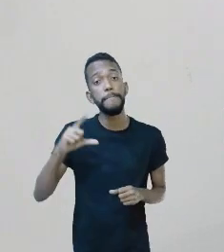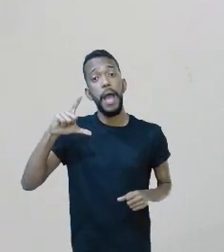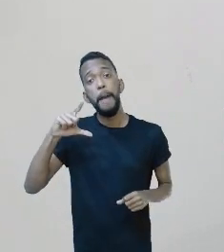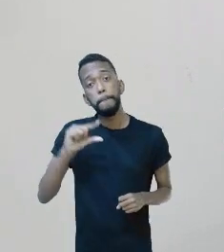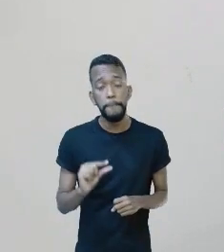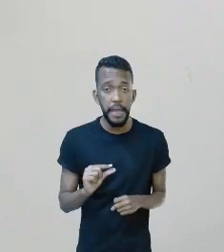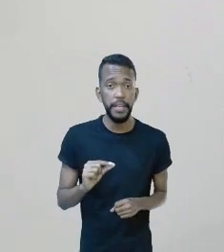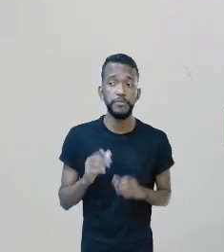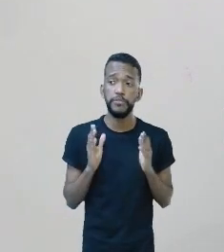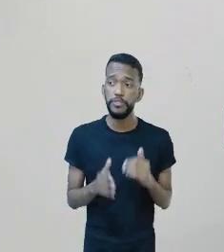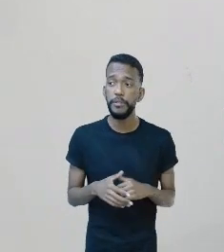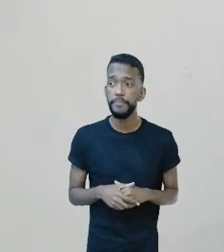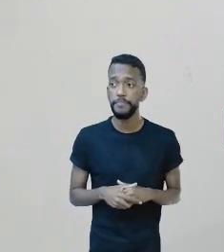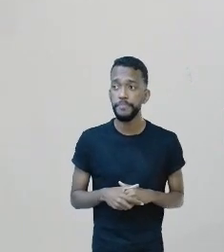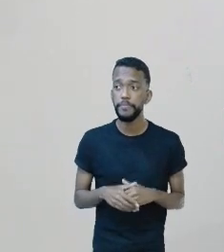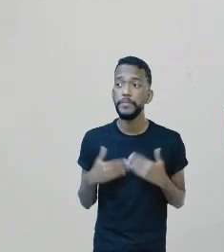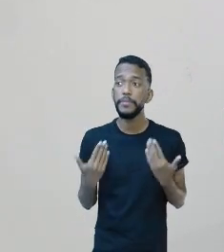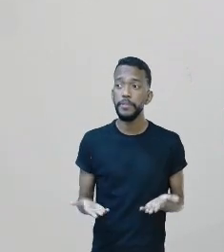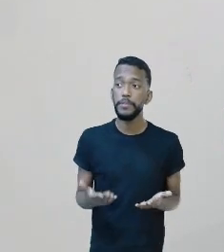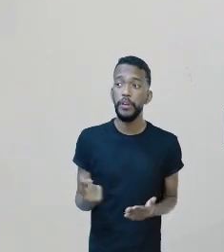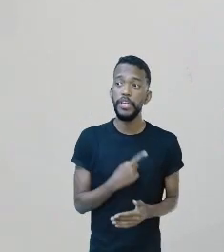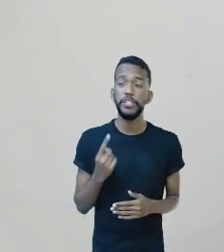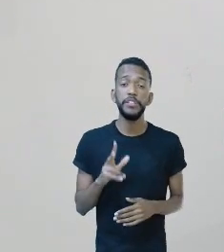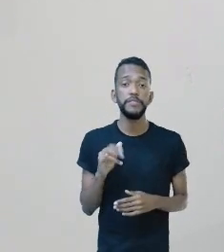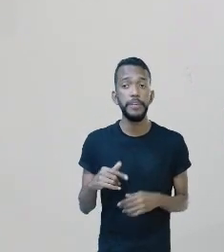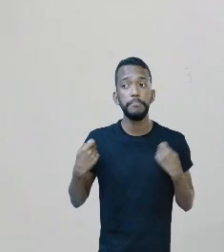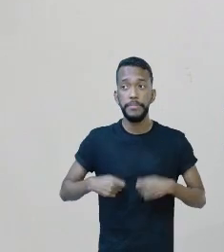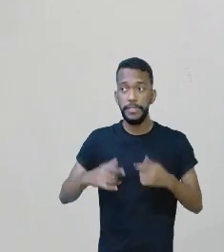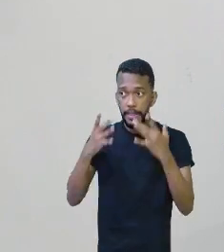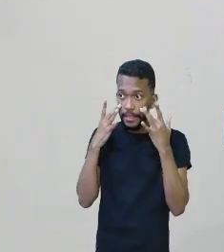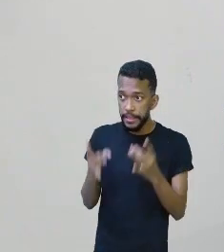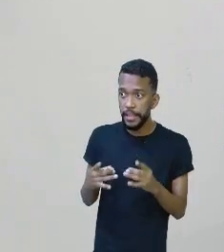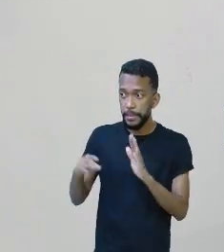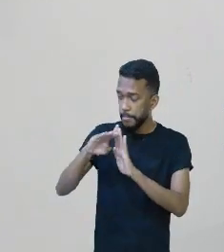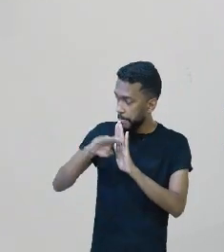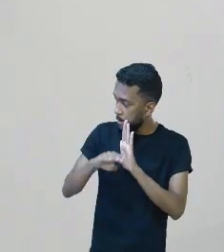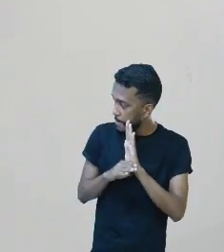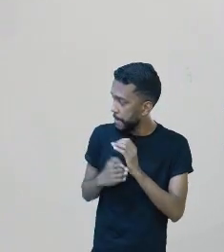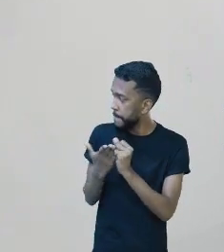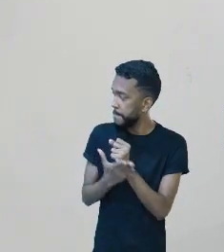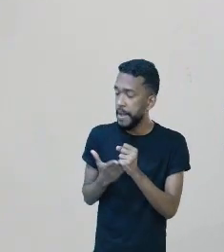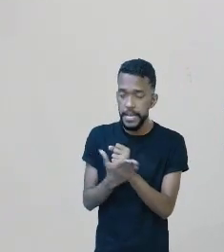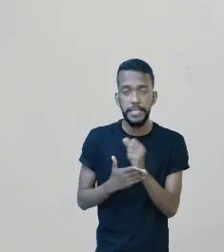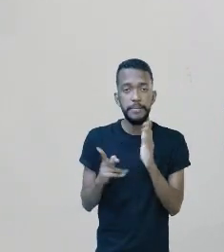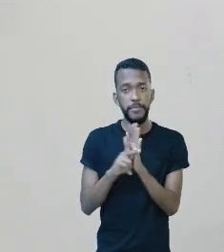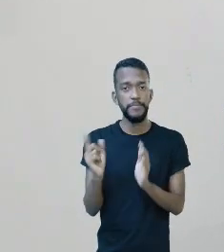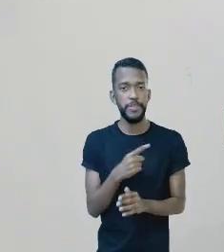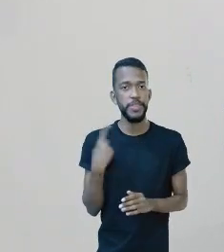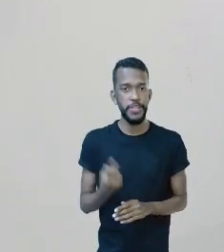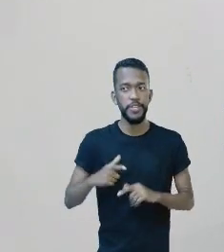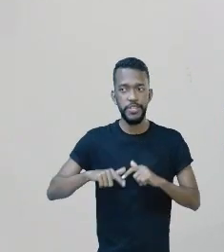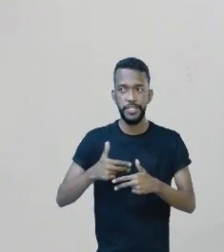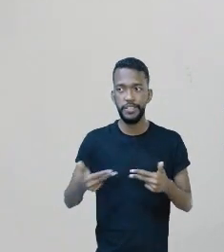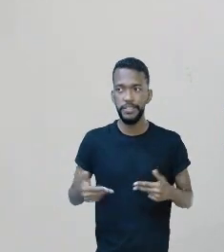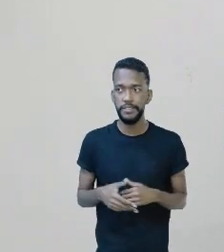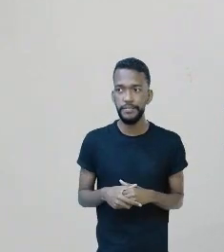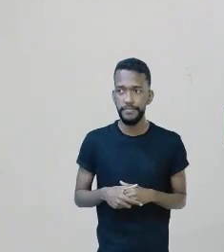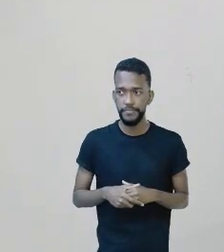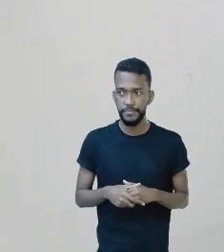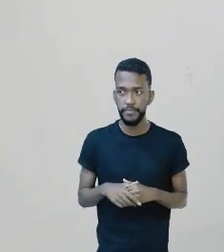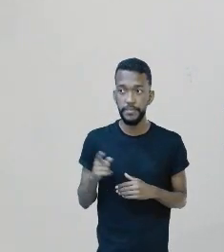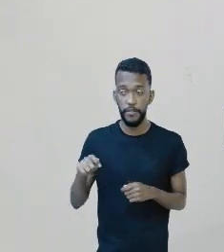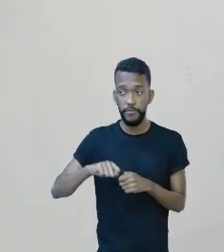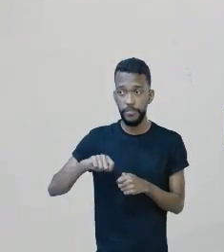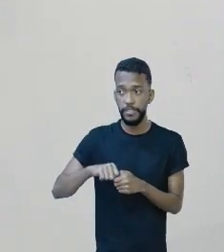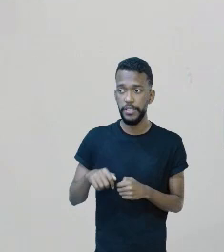mais e um pouquinho a menos, tá? Então, a gente precisa ficar atento às medidas básicas dos nossos ingredientes. E para eu